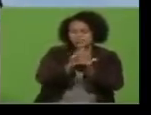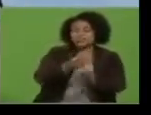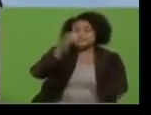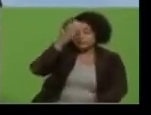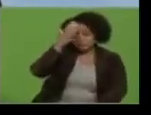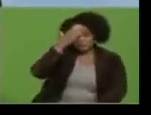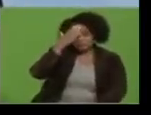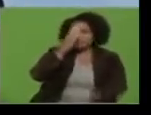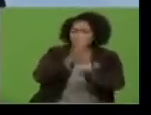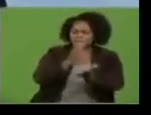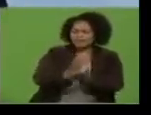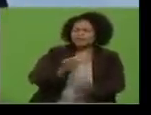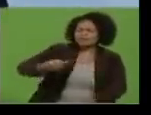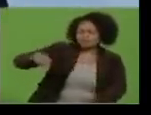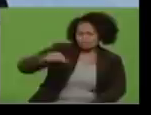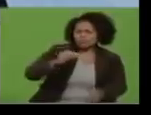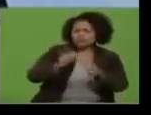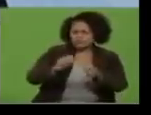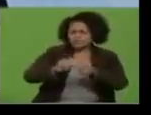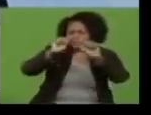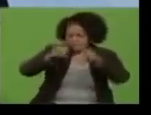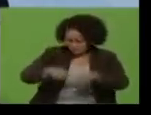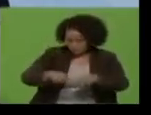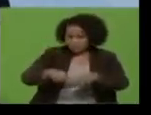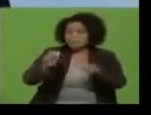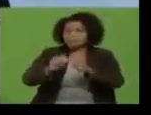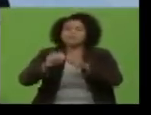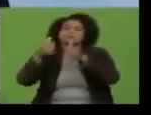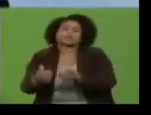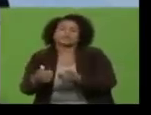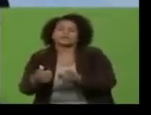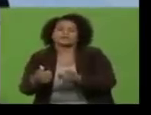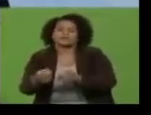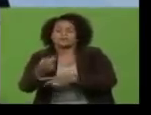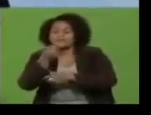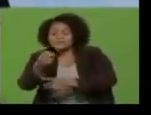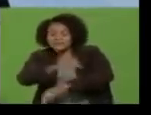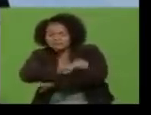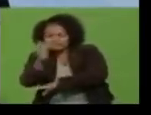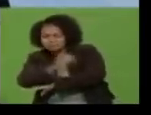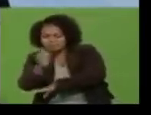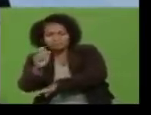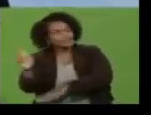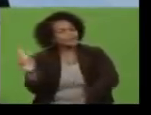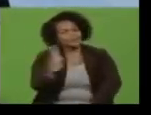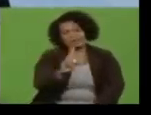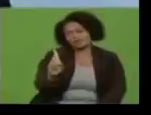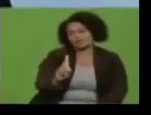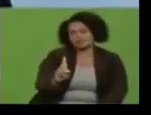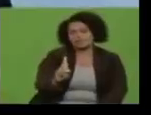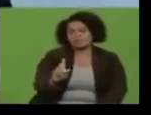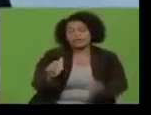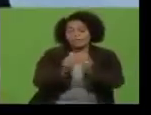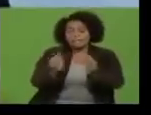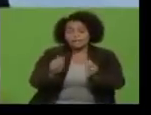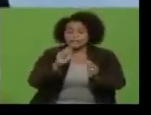e fizemos bem, apesar de não querermos proclamar vitórias. Este deve ser o nosso ponto